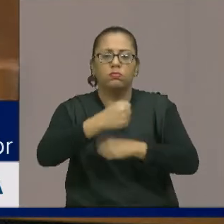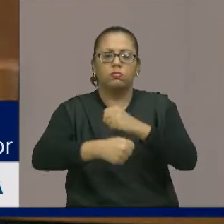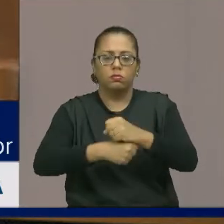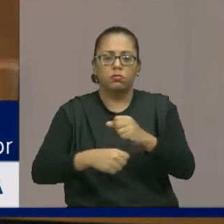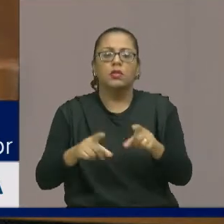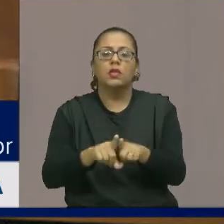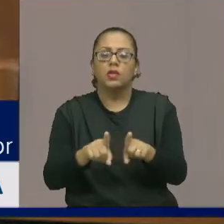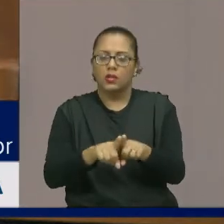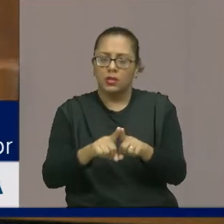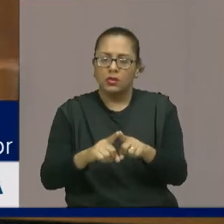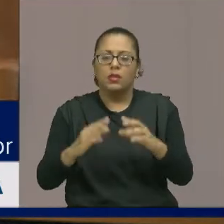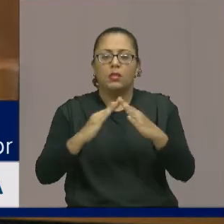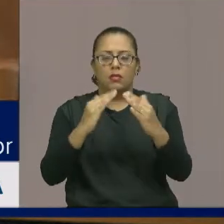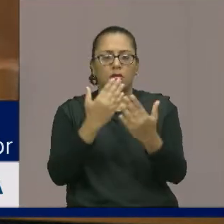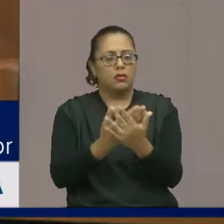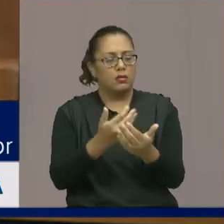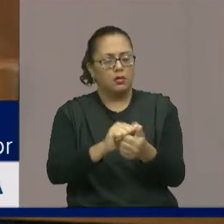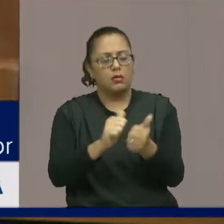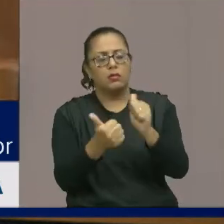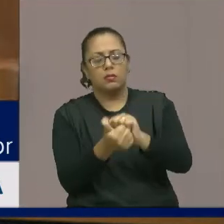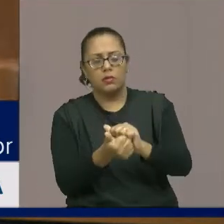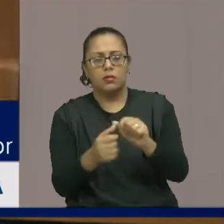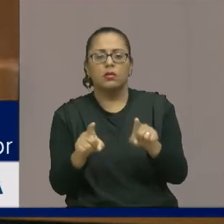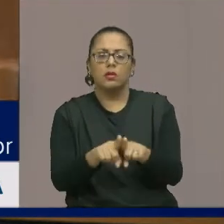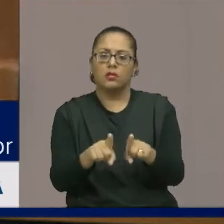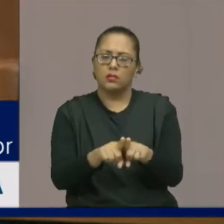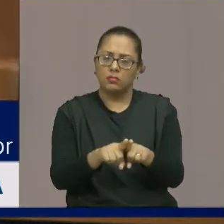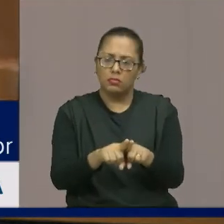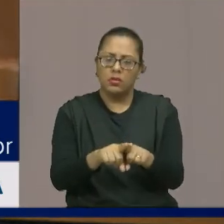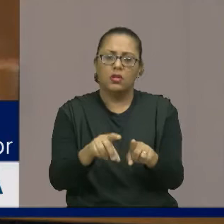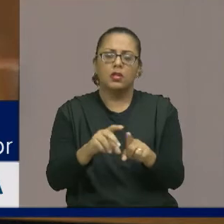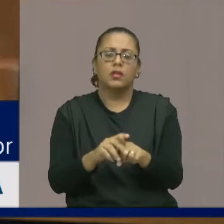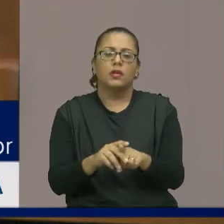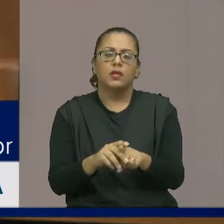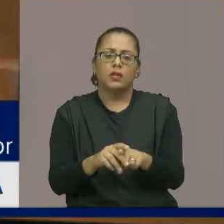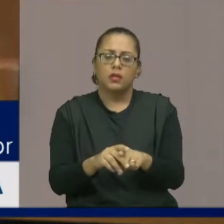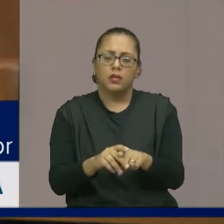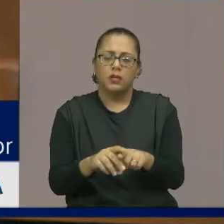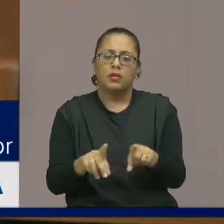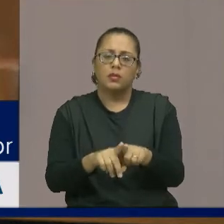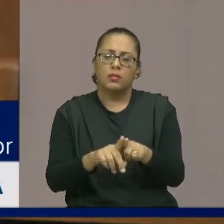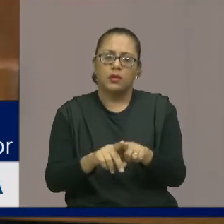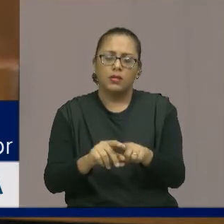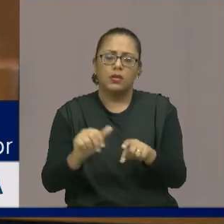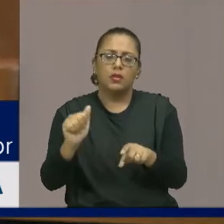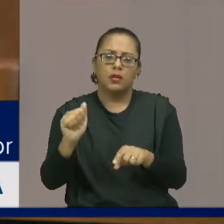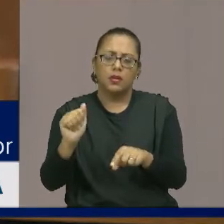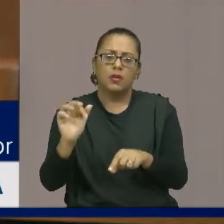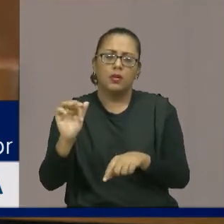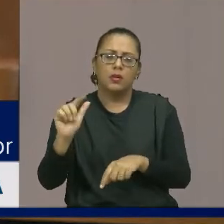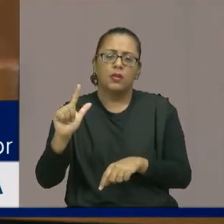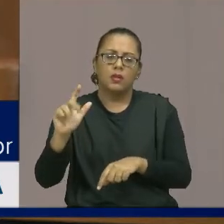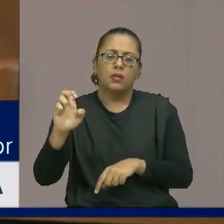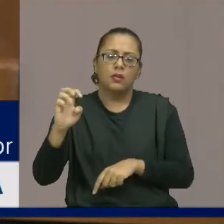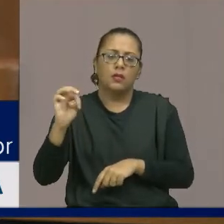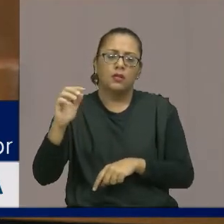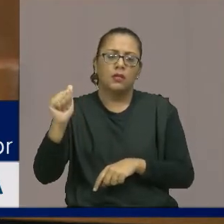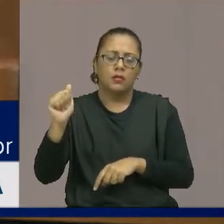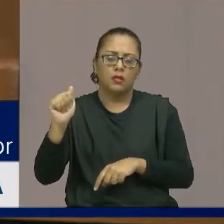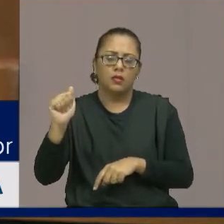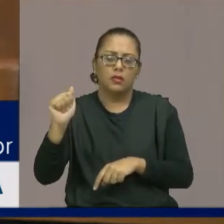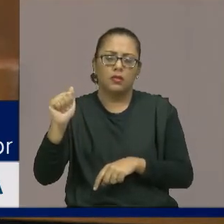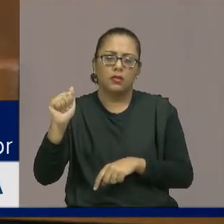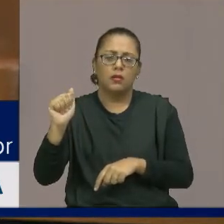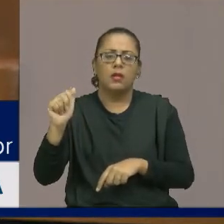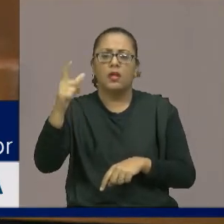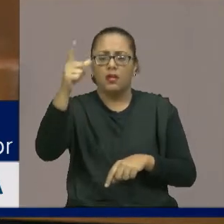esporte, o DAEC, Departamento de Atividades Esportivas Comunitárias, o programa Atleta Cidadão, o alto rendimento, enfim. Nós temos